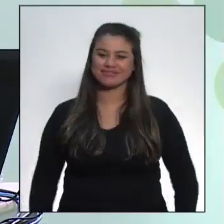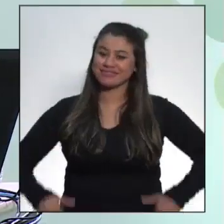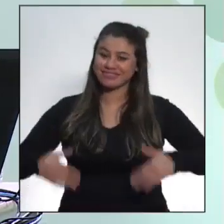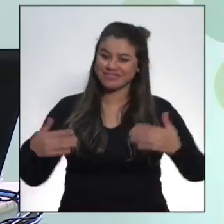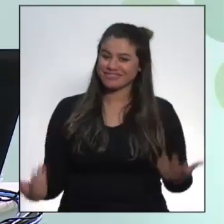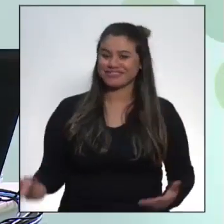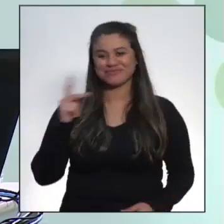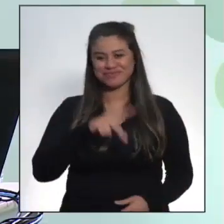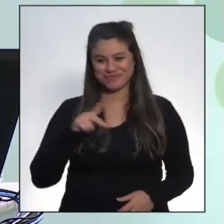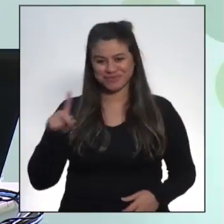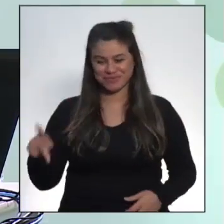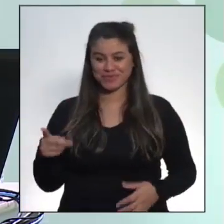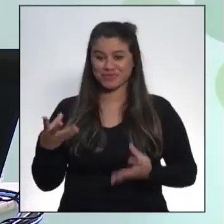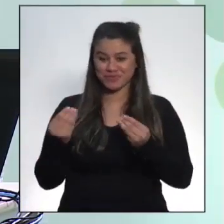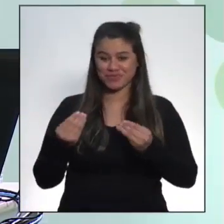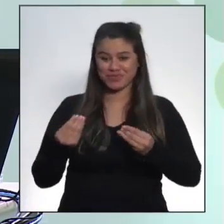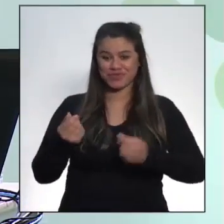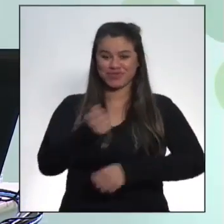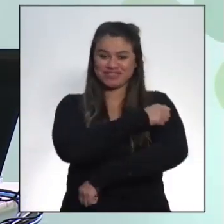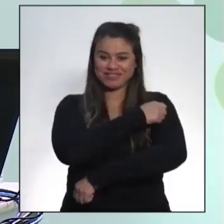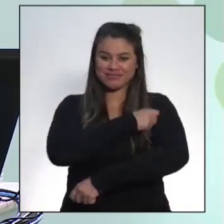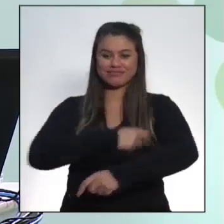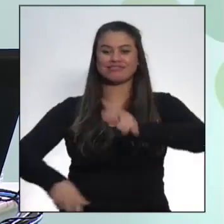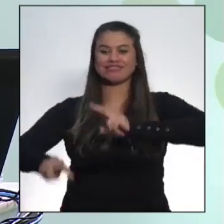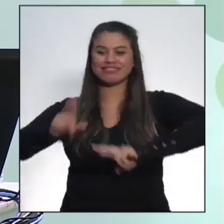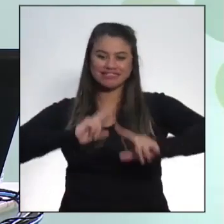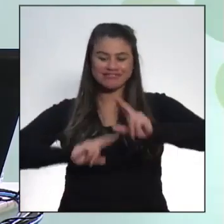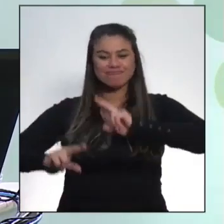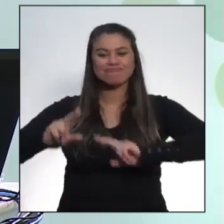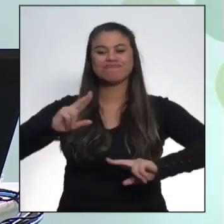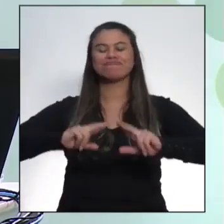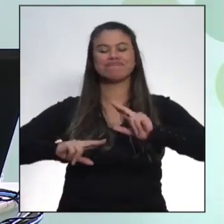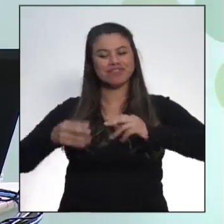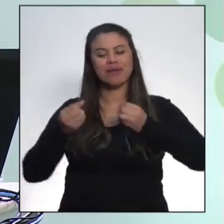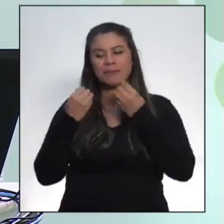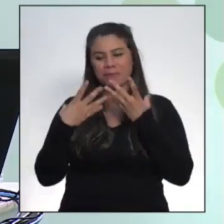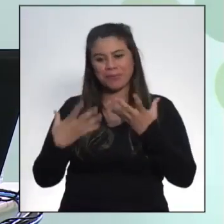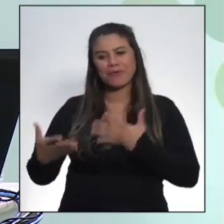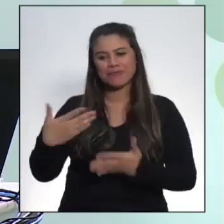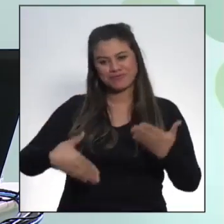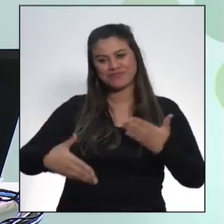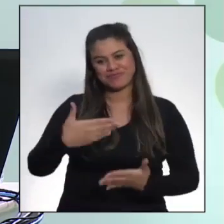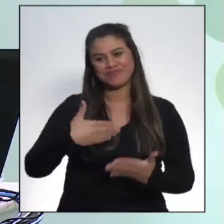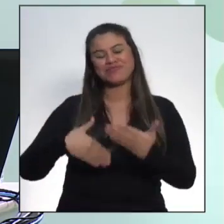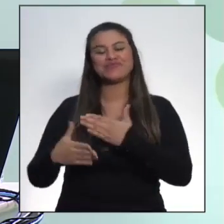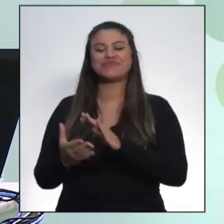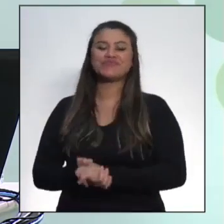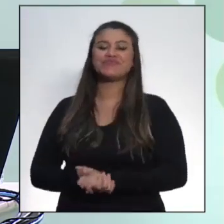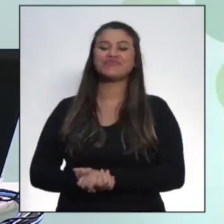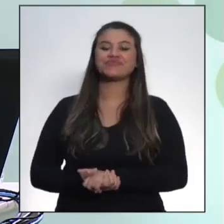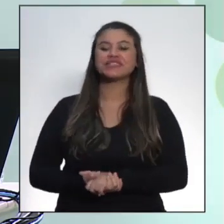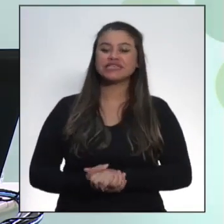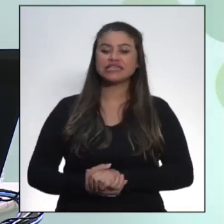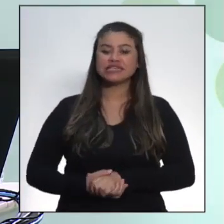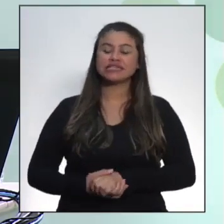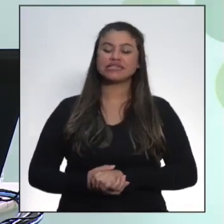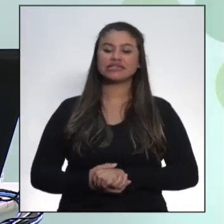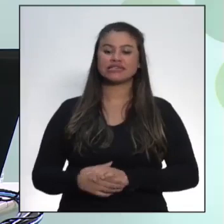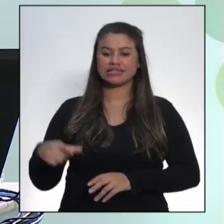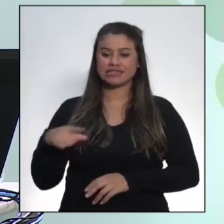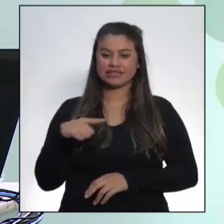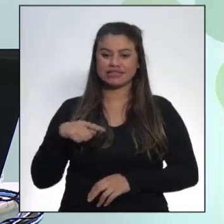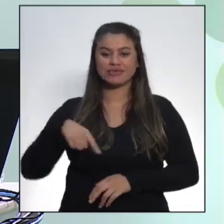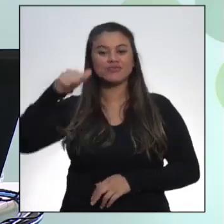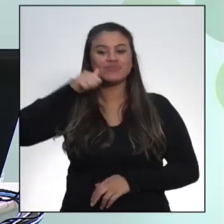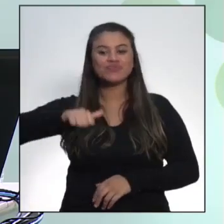Então, professor Mauro, os alunos estão aqui respondendo, né, estão participando, isso é importante, né? Uma aluna aqui, né,